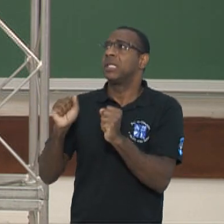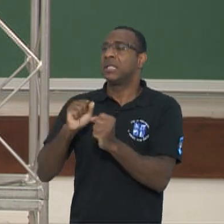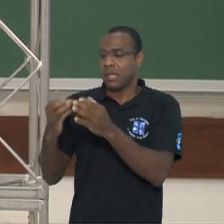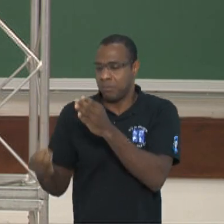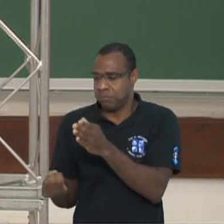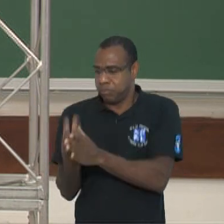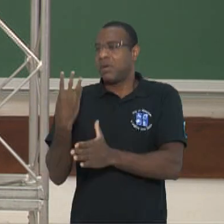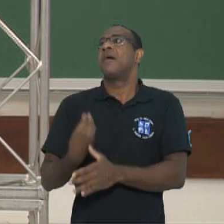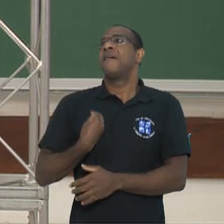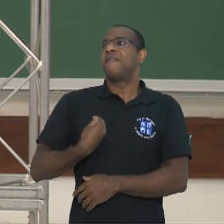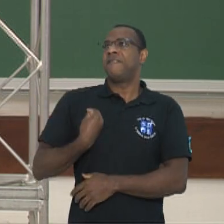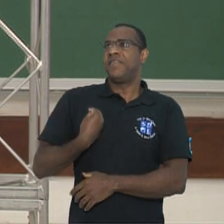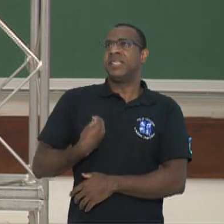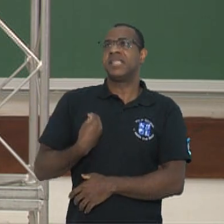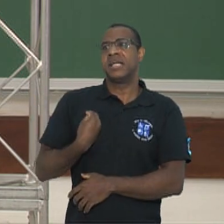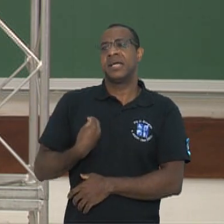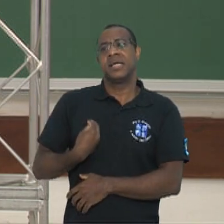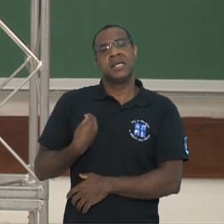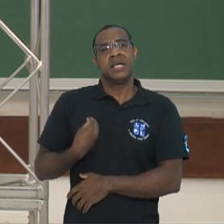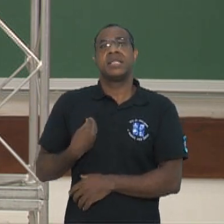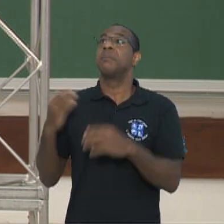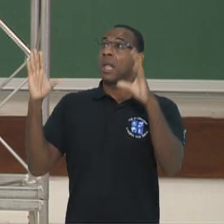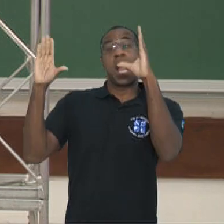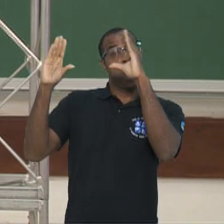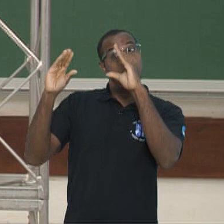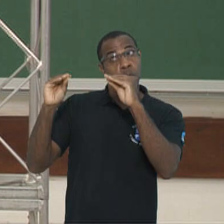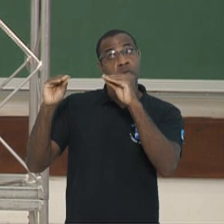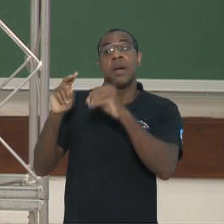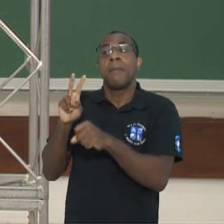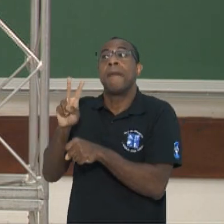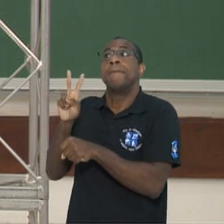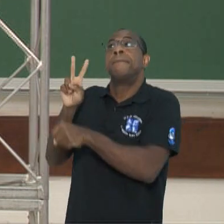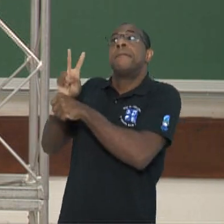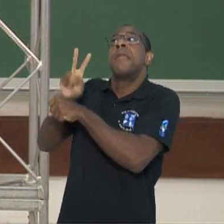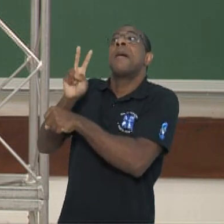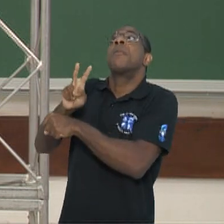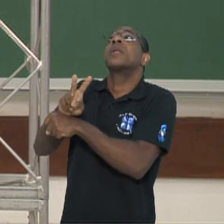à noite, por exemplo, e fazer uma espécie de proteção de todo o